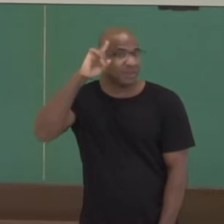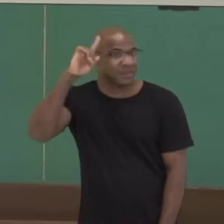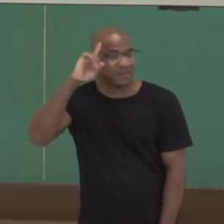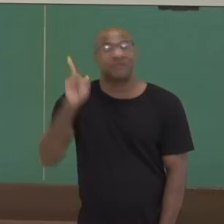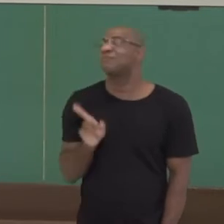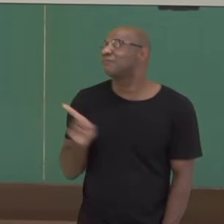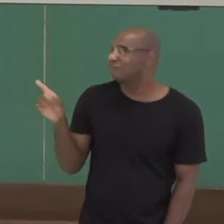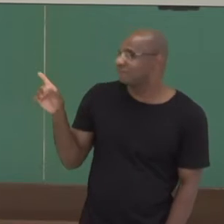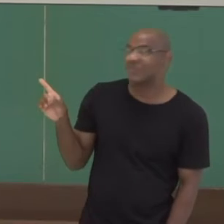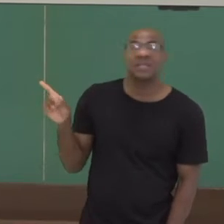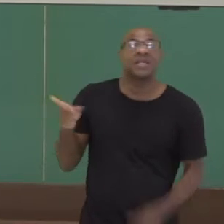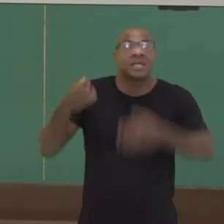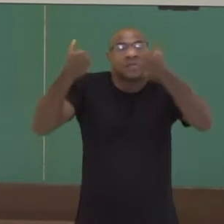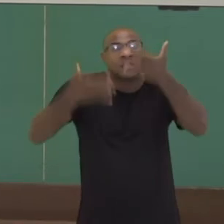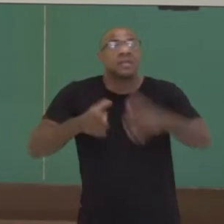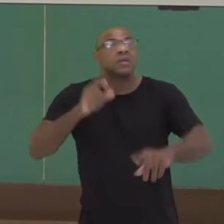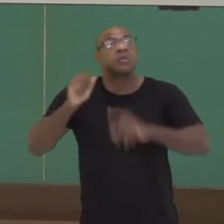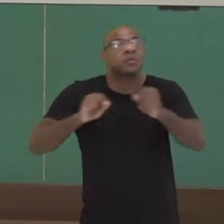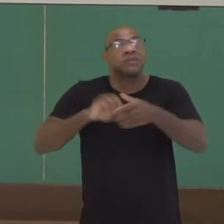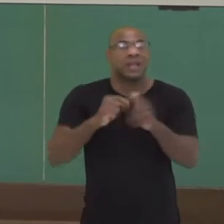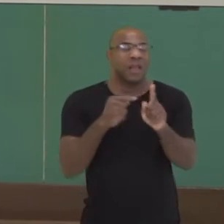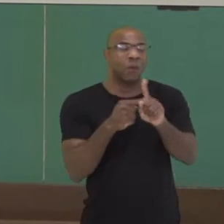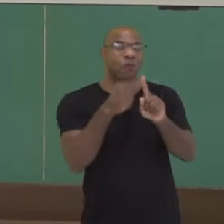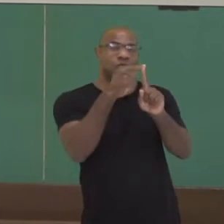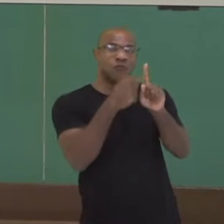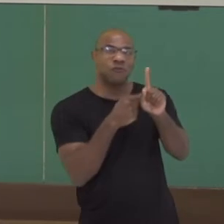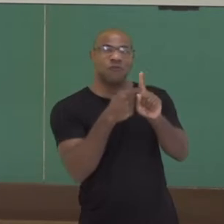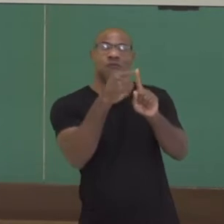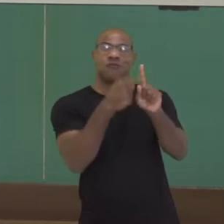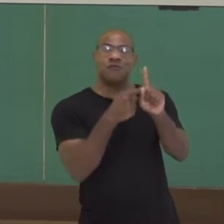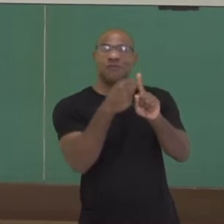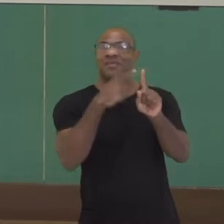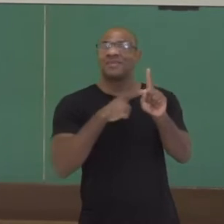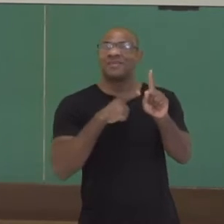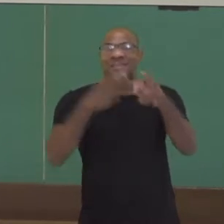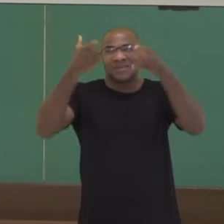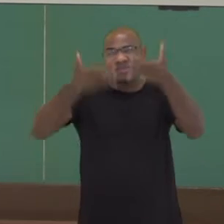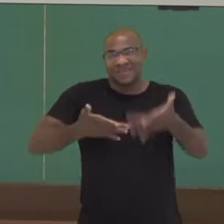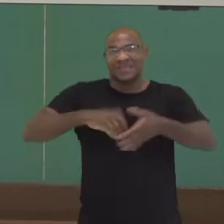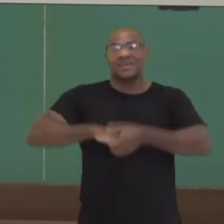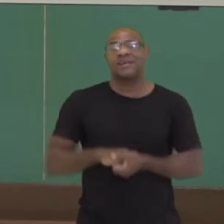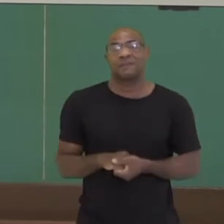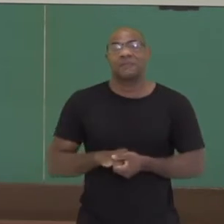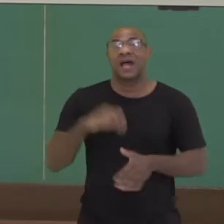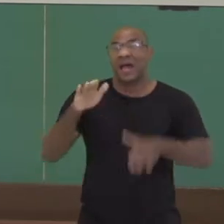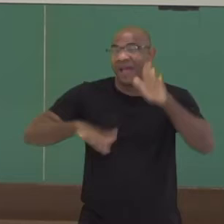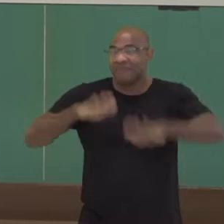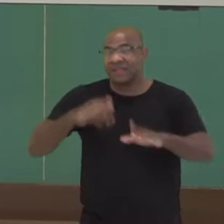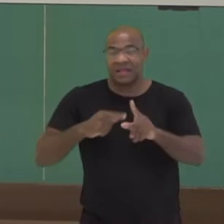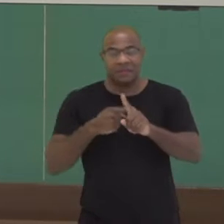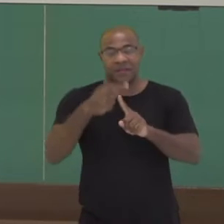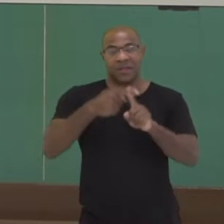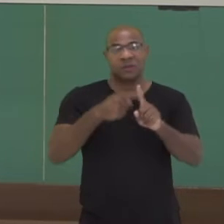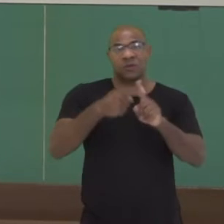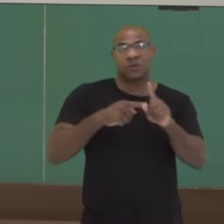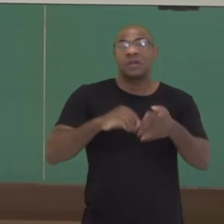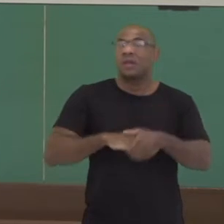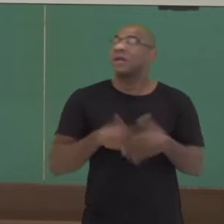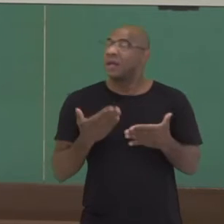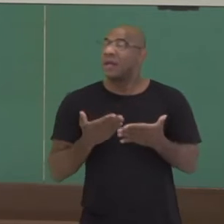dia, que fala da temperatura. Muitas vezes a temperatura não é um valor exato, E às vezes